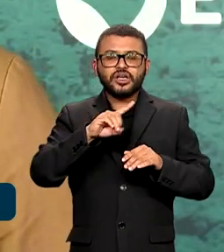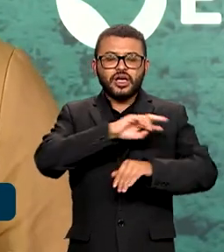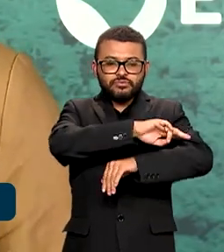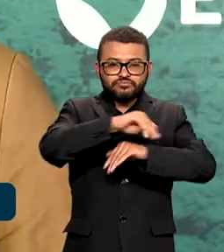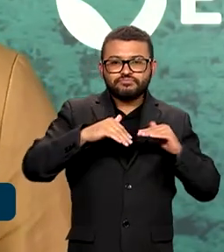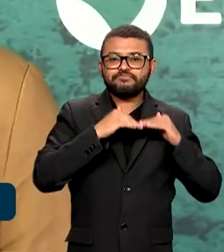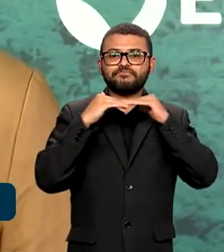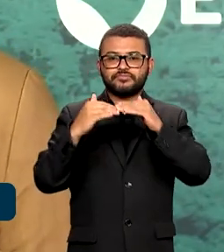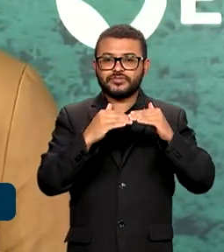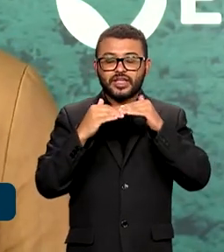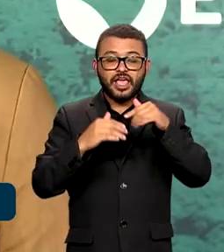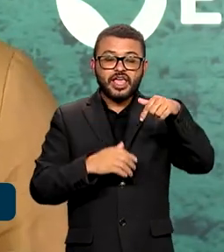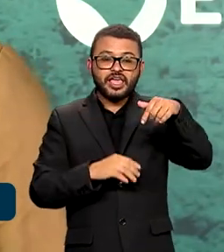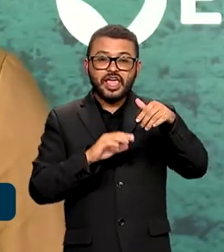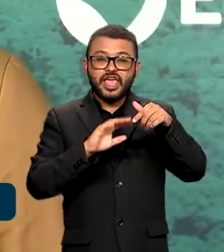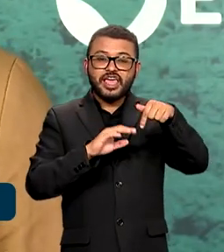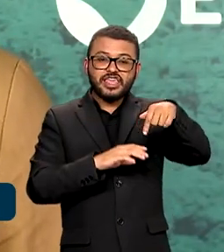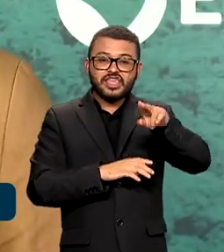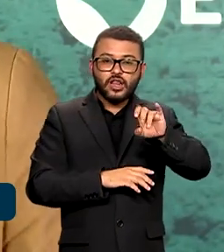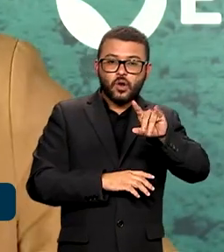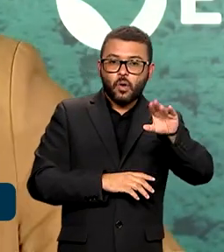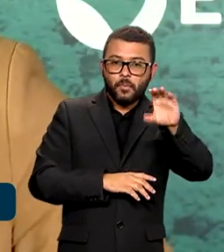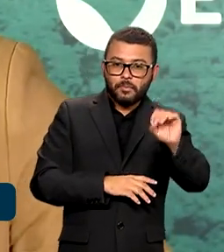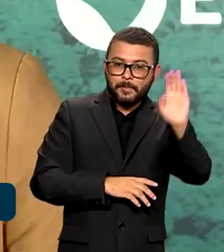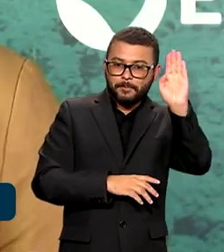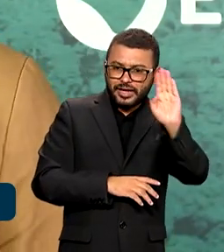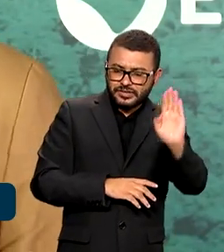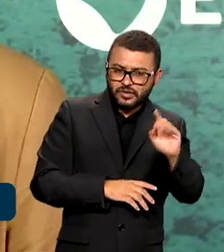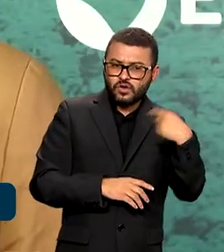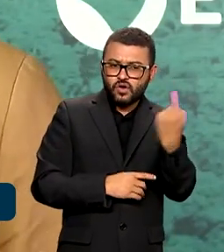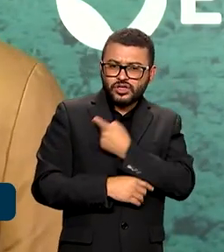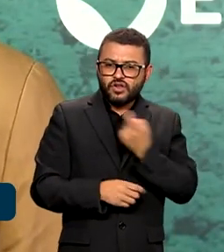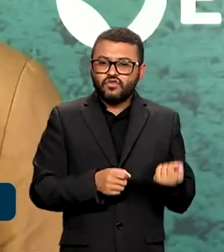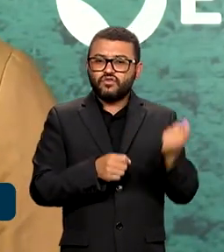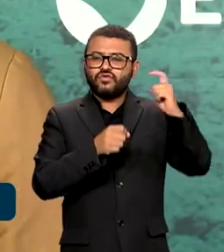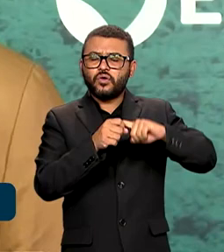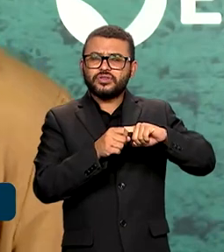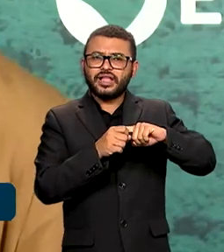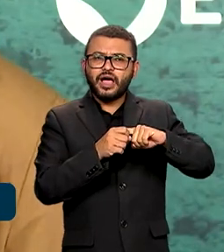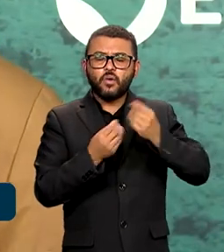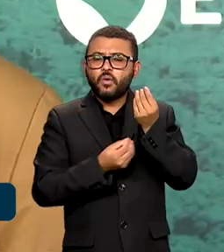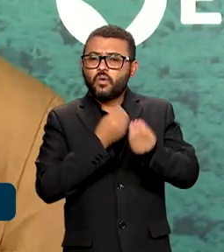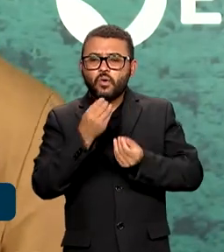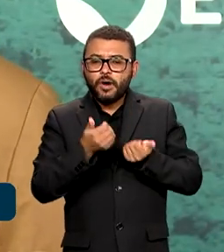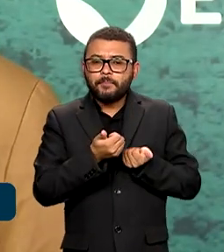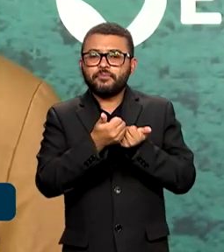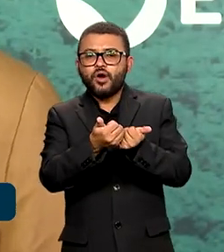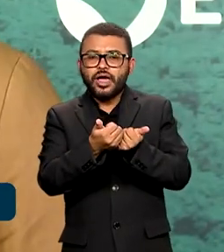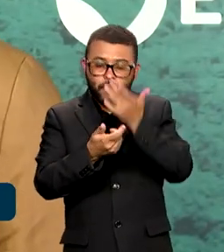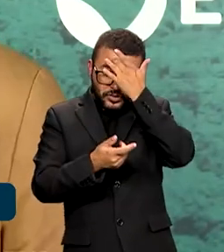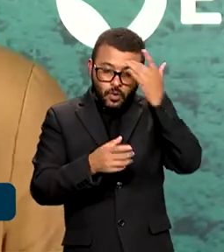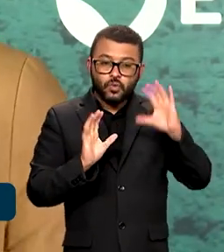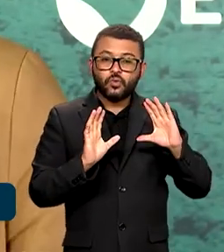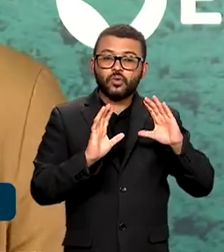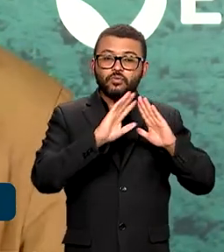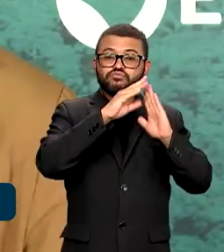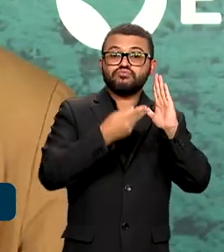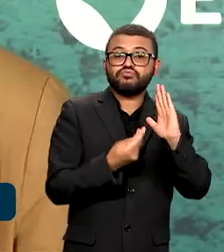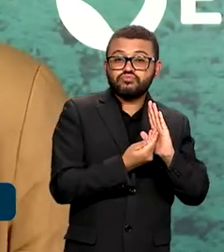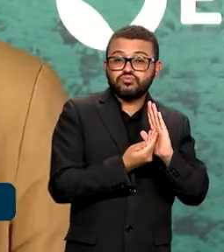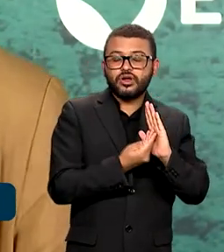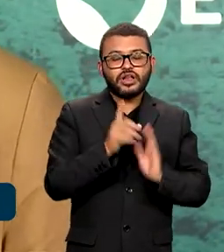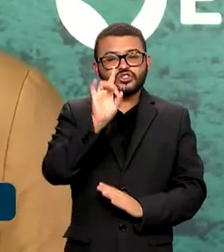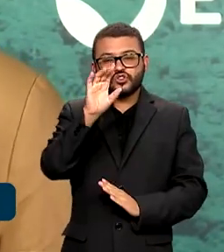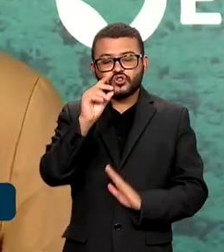Brasil, que é esse plano nacional, como eu falei agora há pouco, mas para pensar o que levar e como levar para as comunidades quilombolas. Não somente